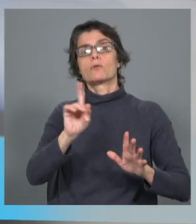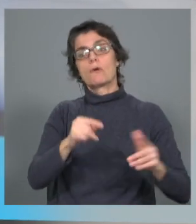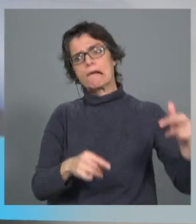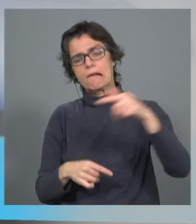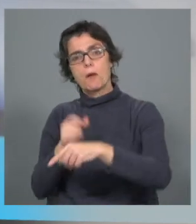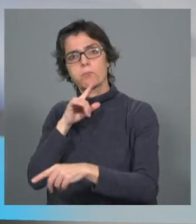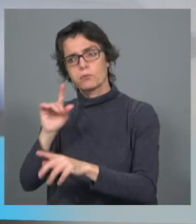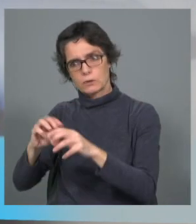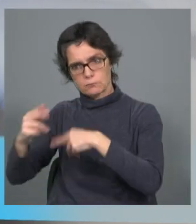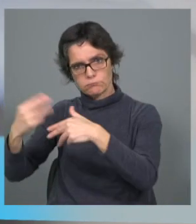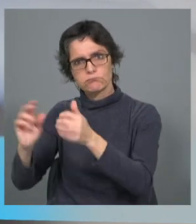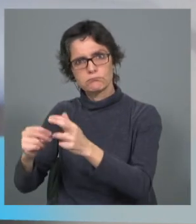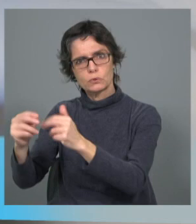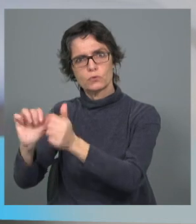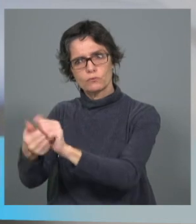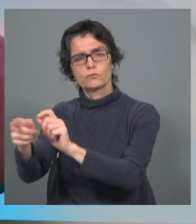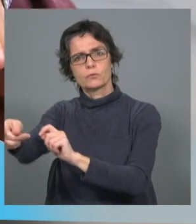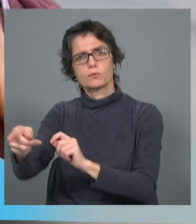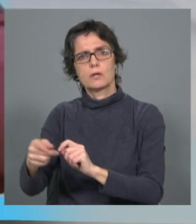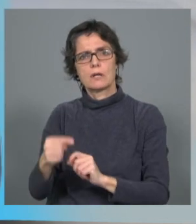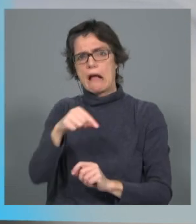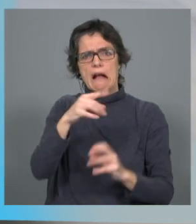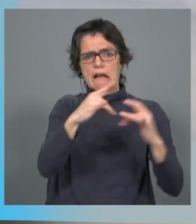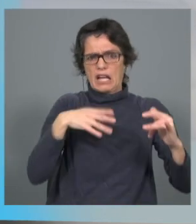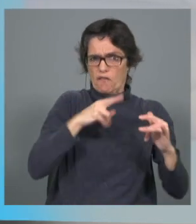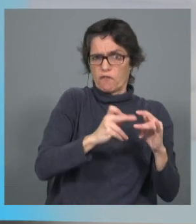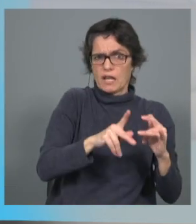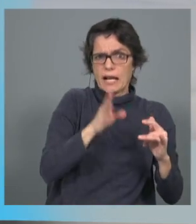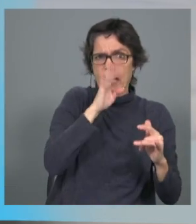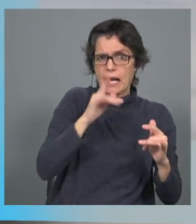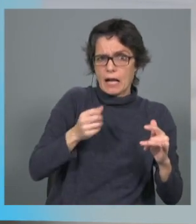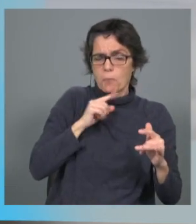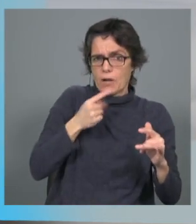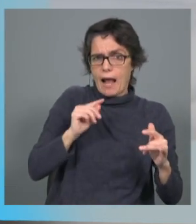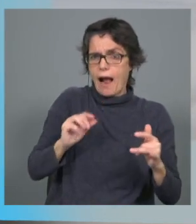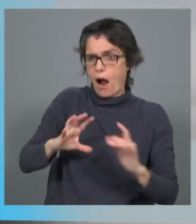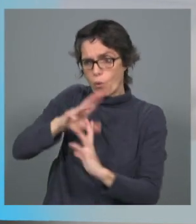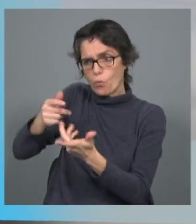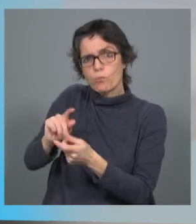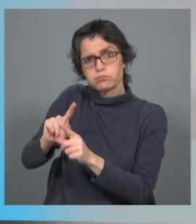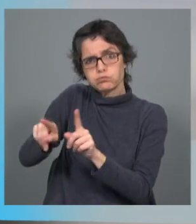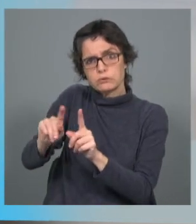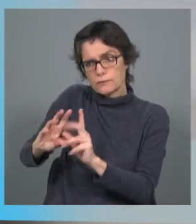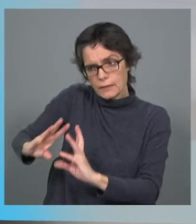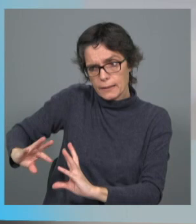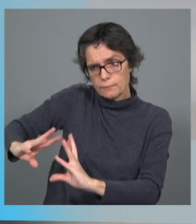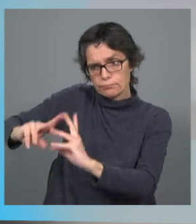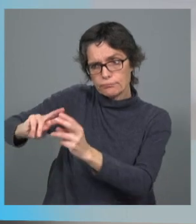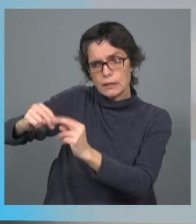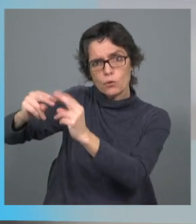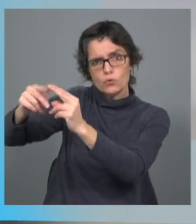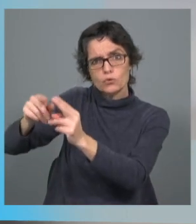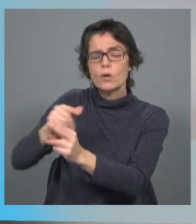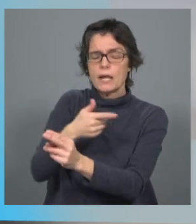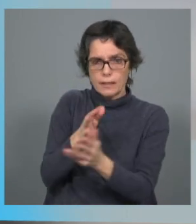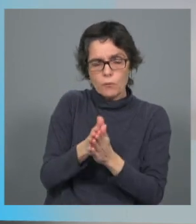coisas de diferente, então, para baixo, não há aqui tendas, vamos construir um mundo diferente. Vamos tentar ousar pôr isto de outra maneira.